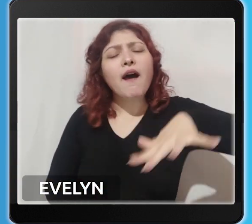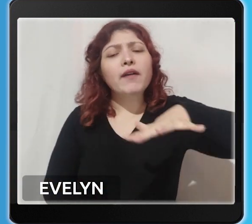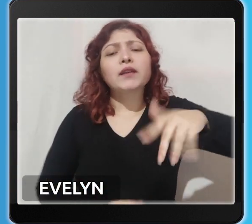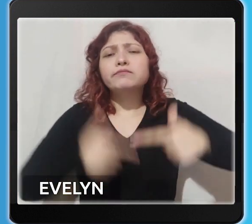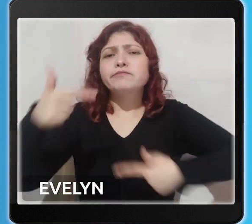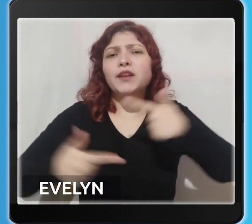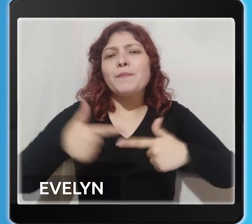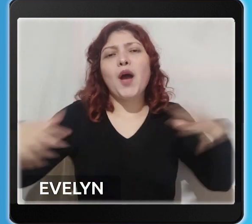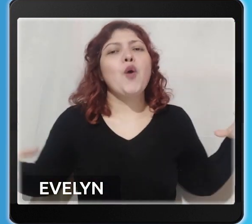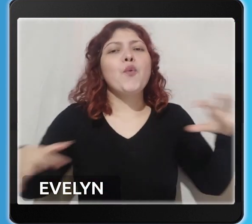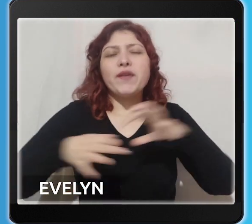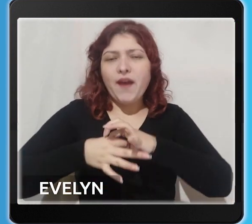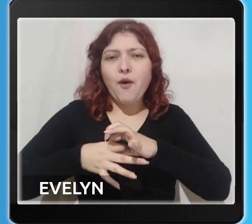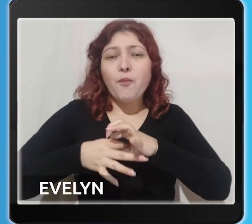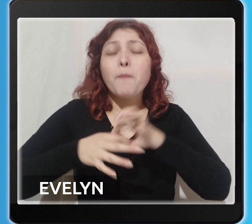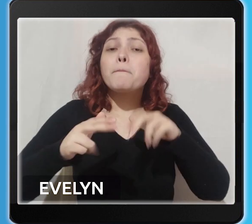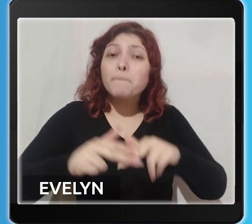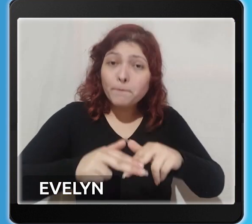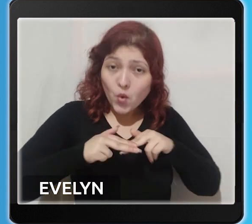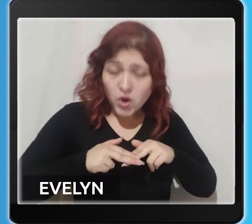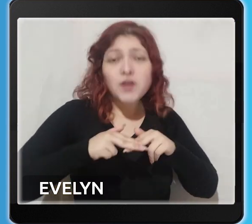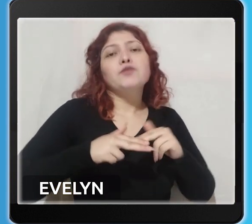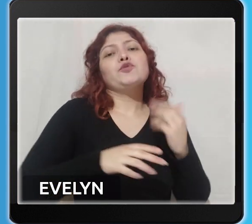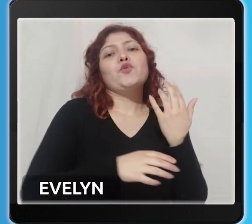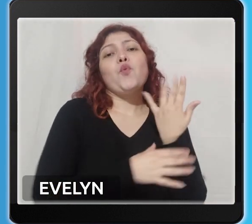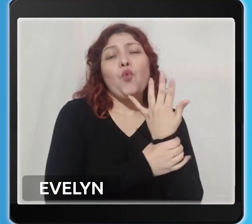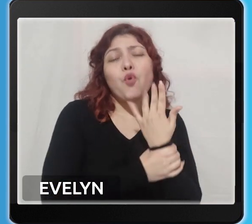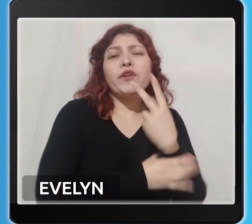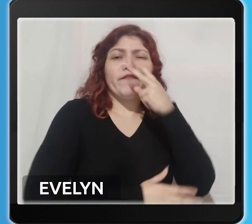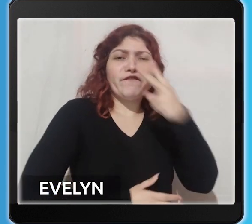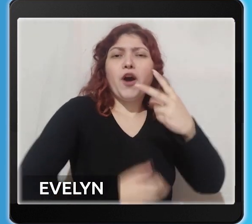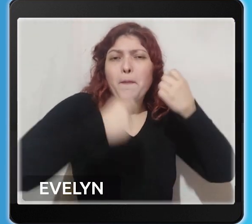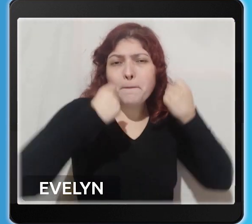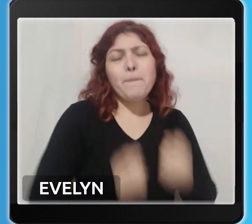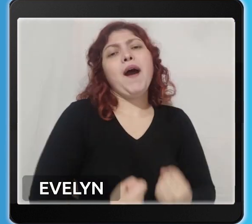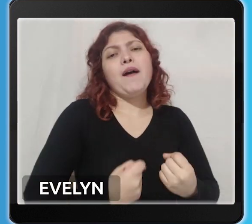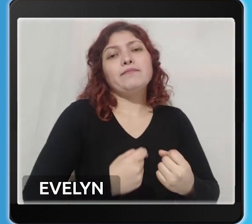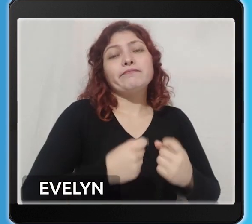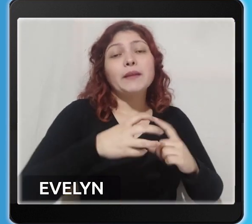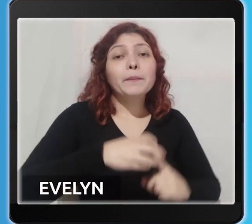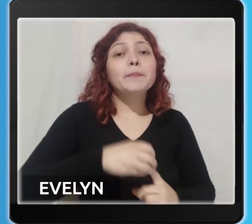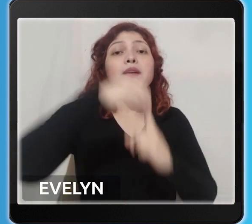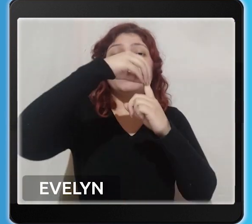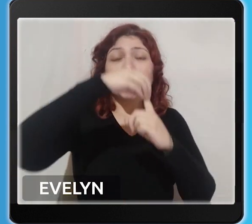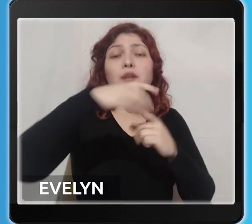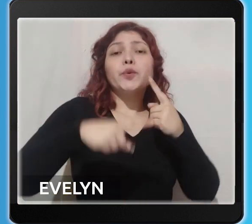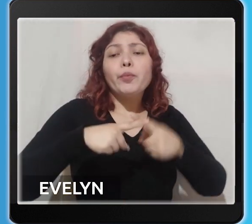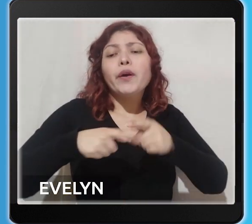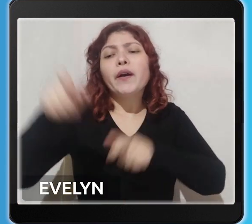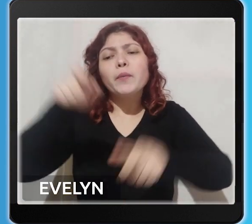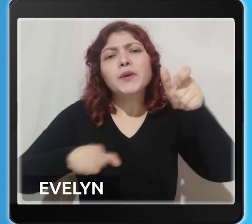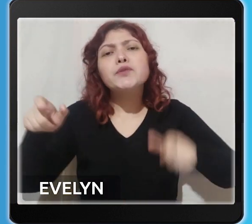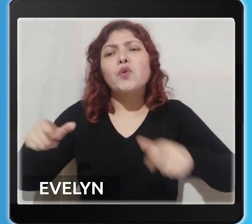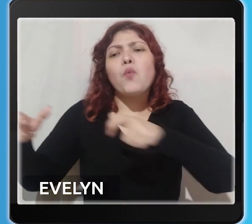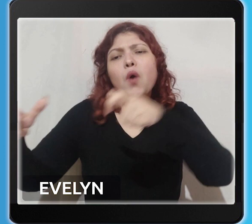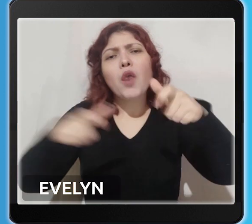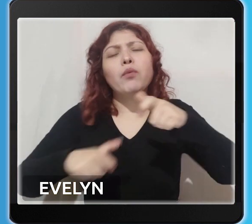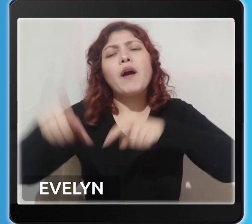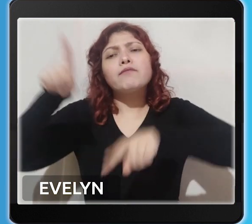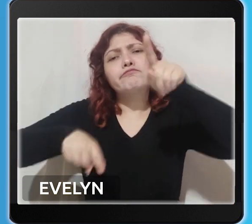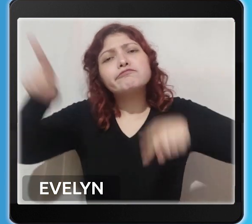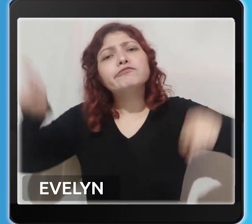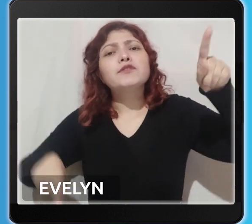mas principalmente porque aproxima e integra pessoas de diferentes lugares, de diferentes saberes, com diferentes